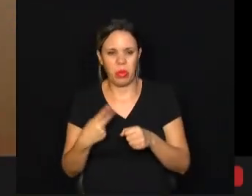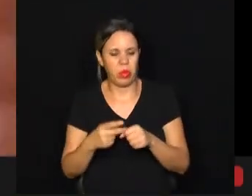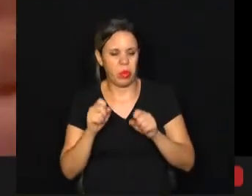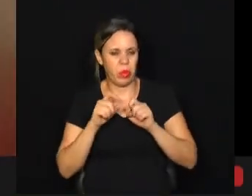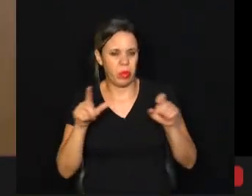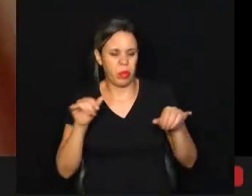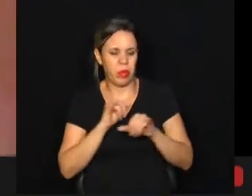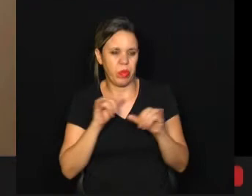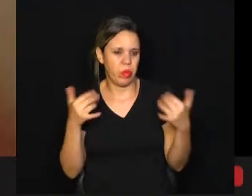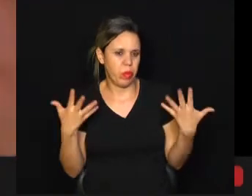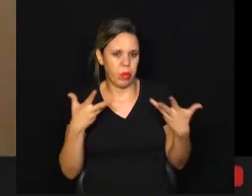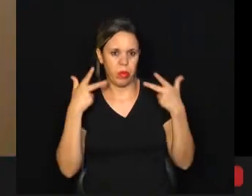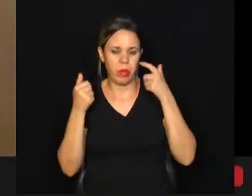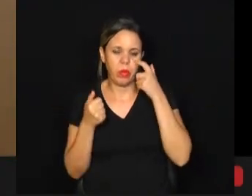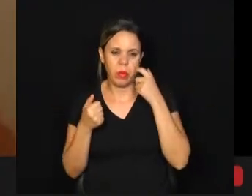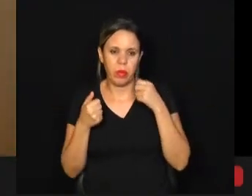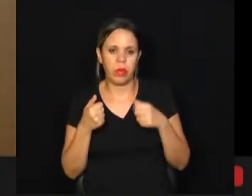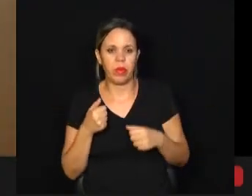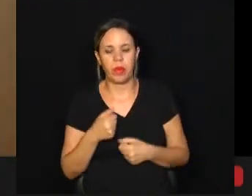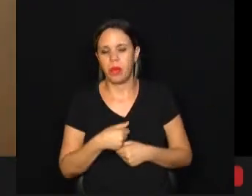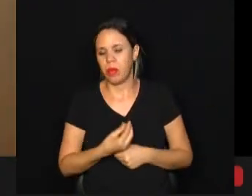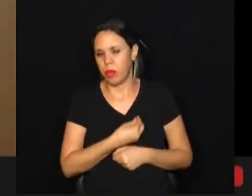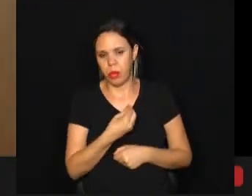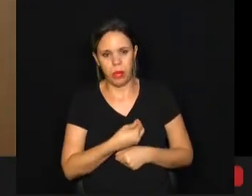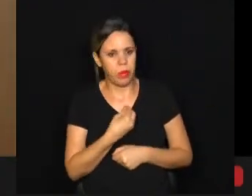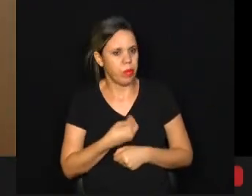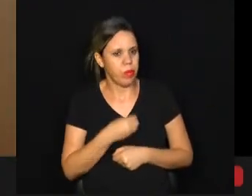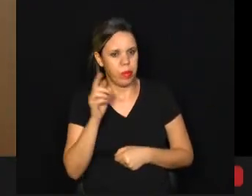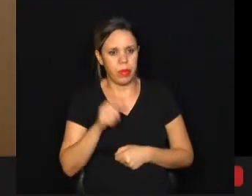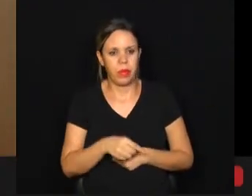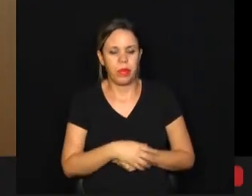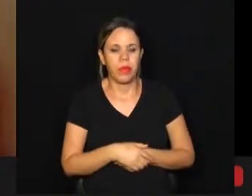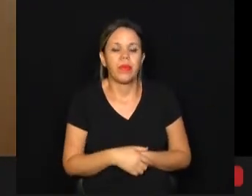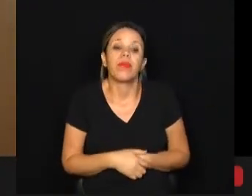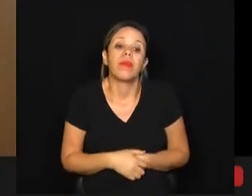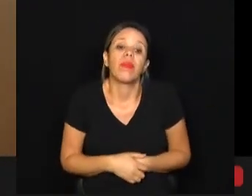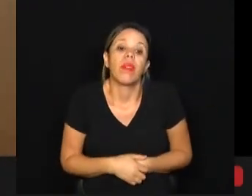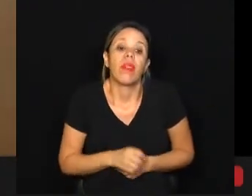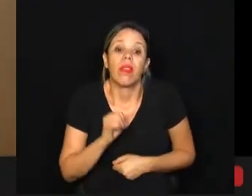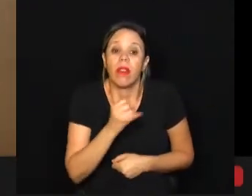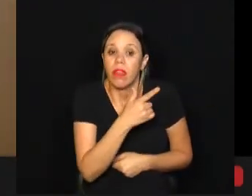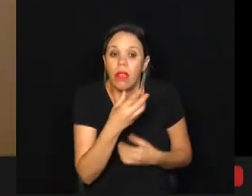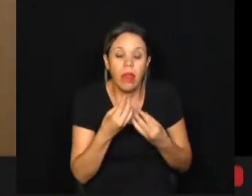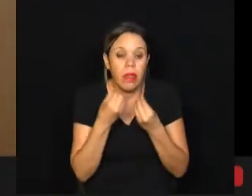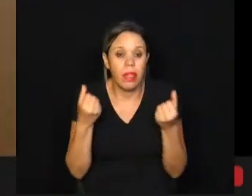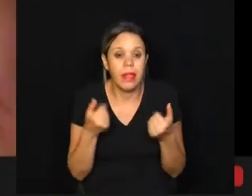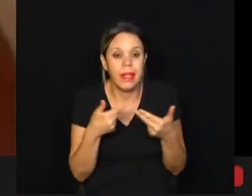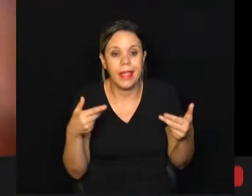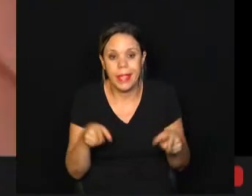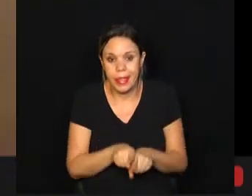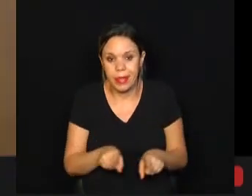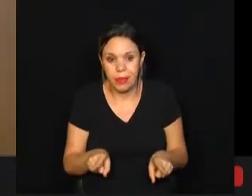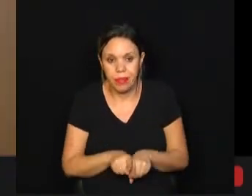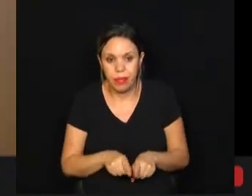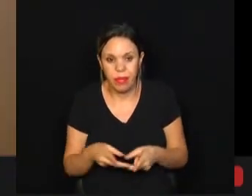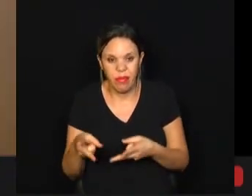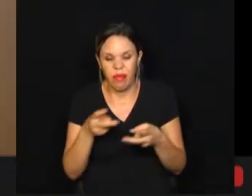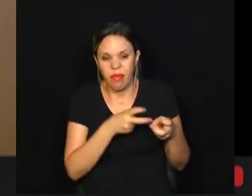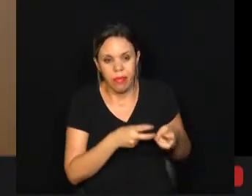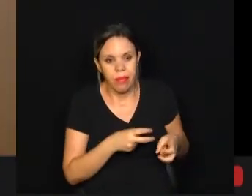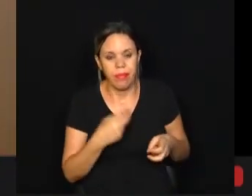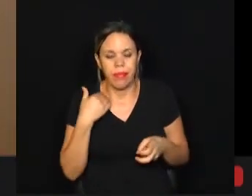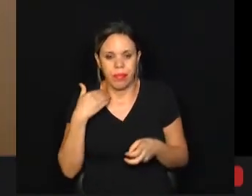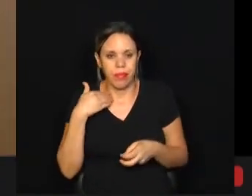Mas maravilha de propaganda para a vida, né? Porque sensibilizou uma coisa, e a gente vê isso nos bancos, não